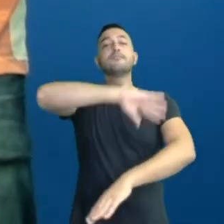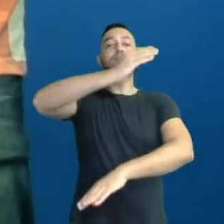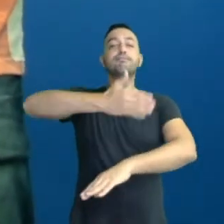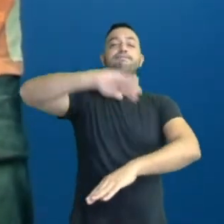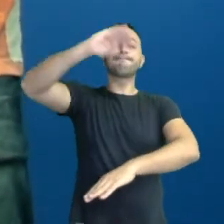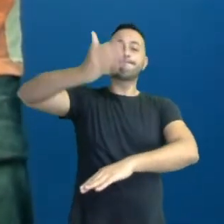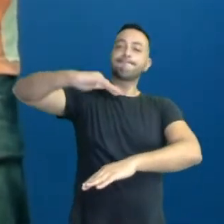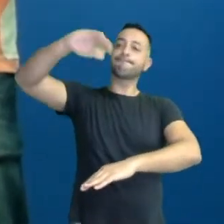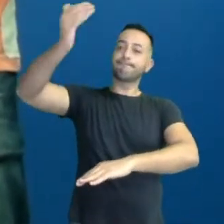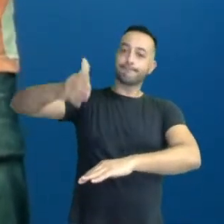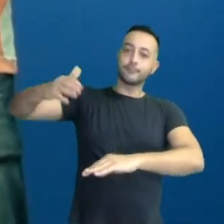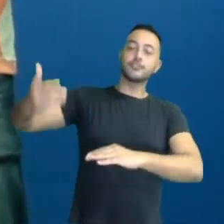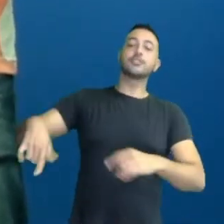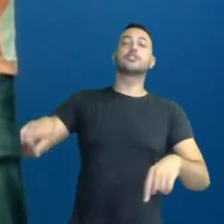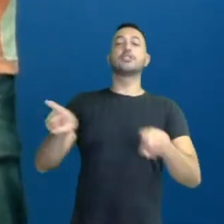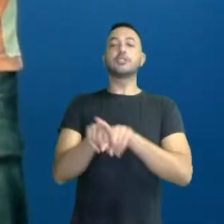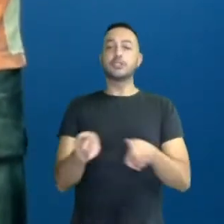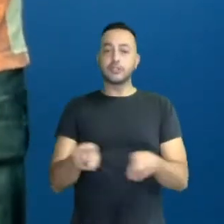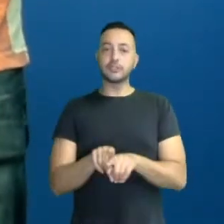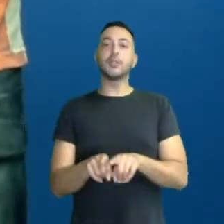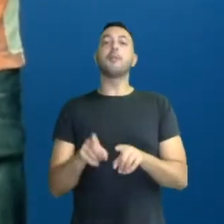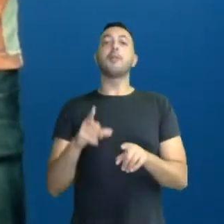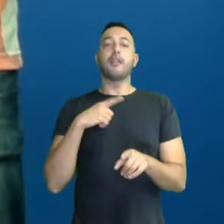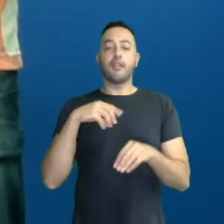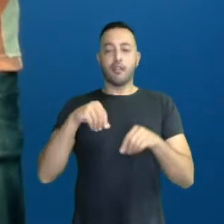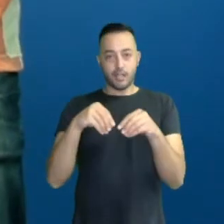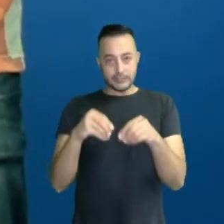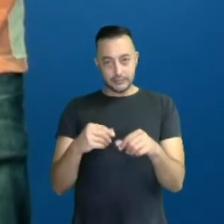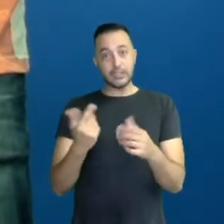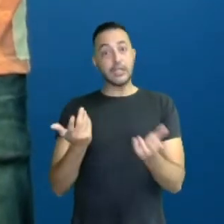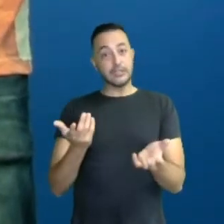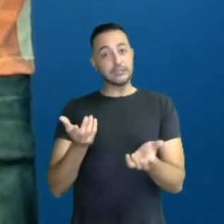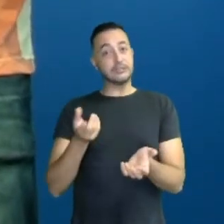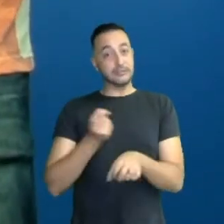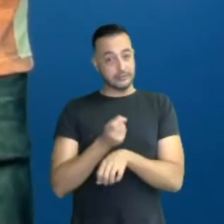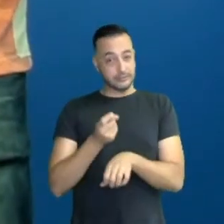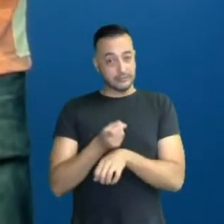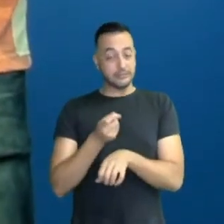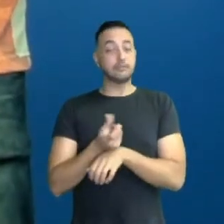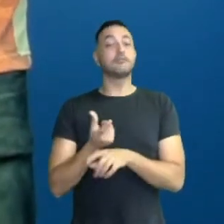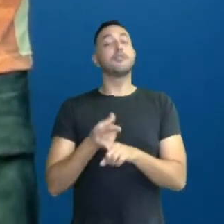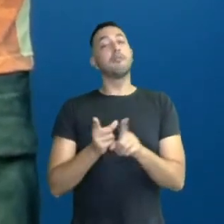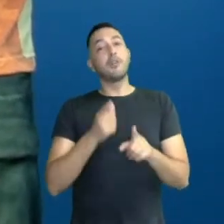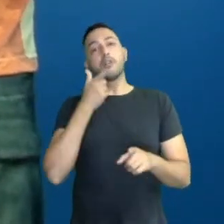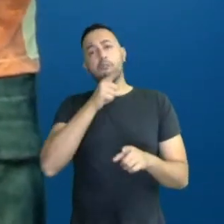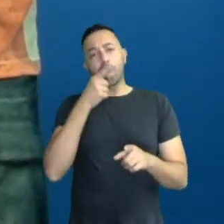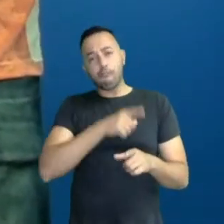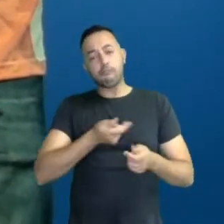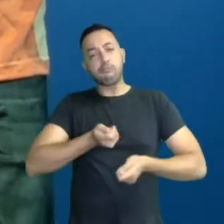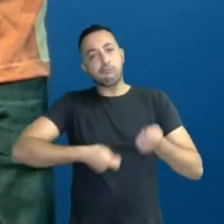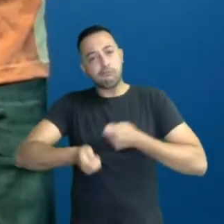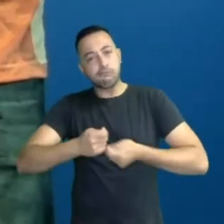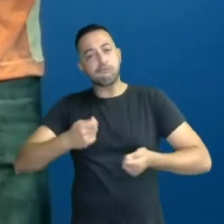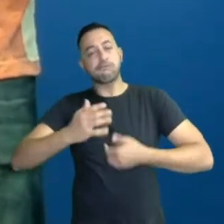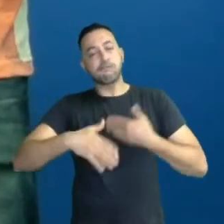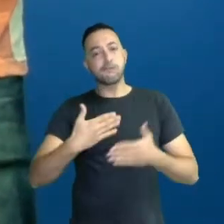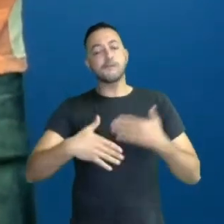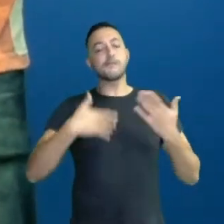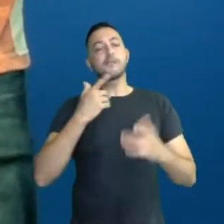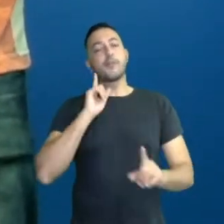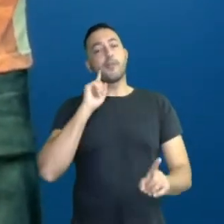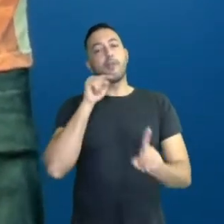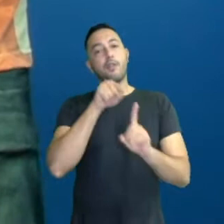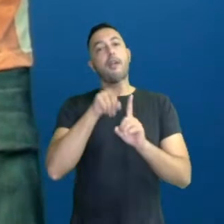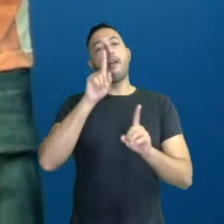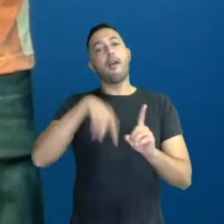complicada, inclusive na fertilidade da terra, mas mesmo assim eles conseguiram se desenvolver sua economia baseada especialmente